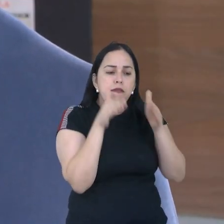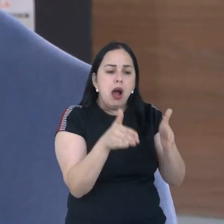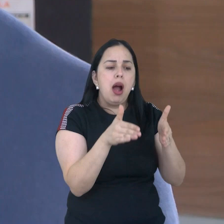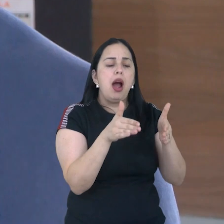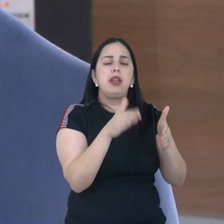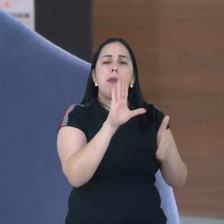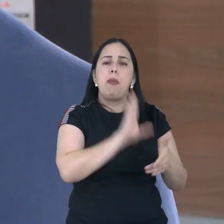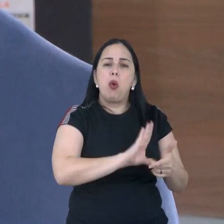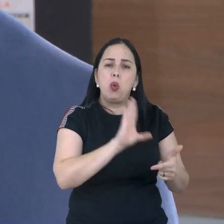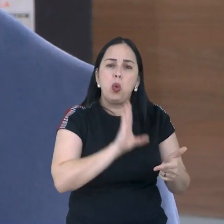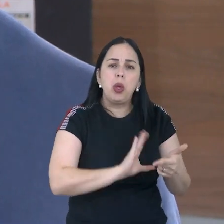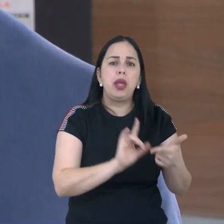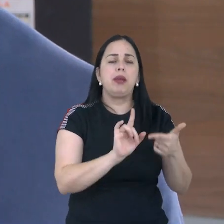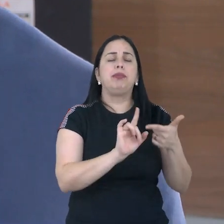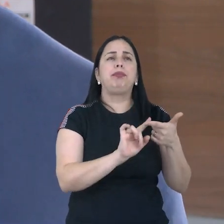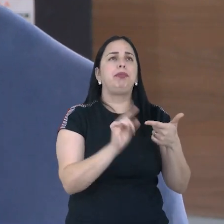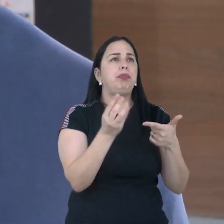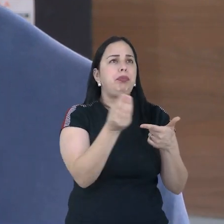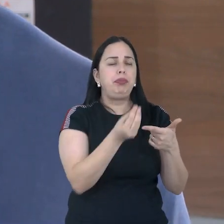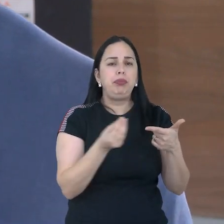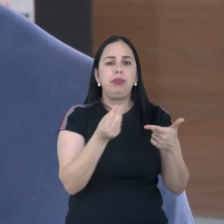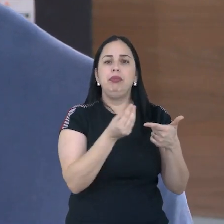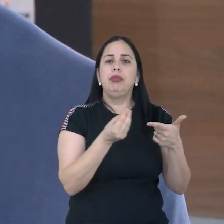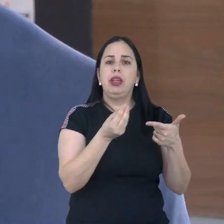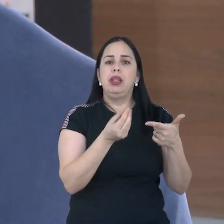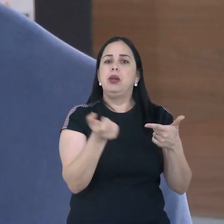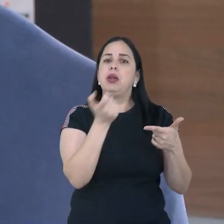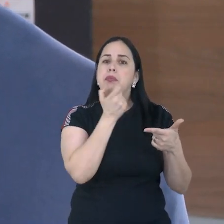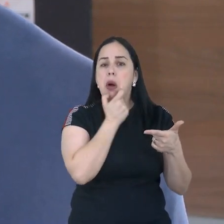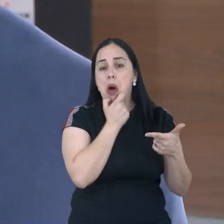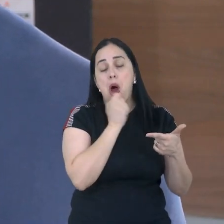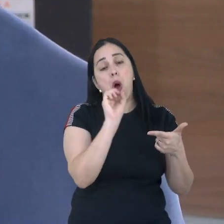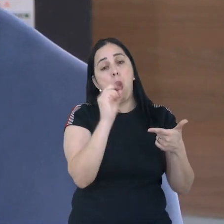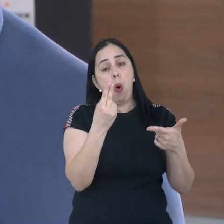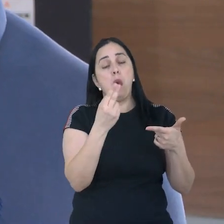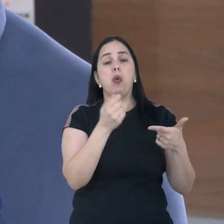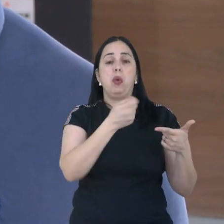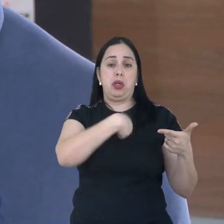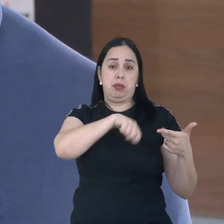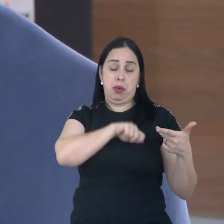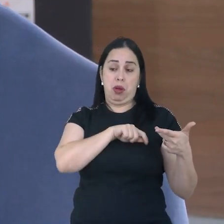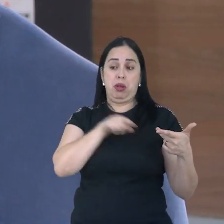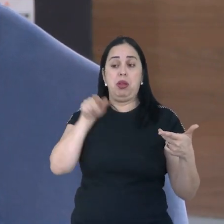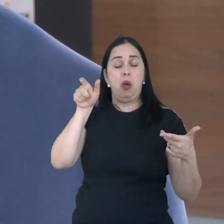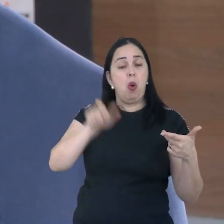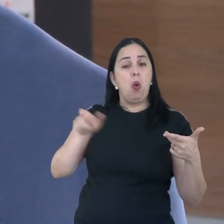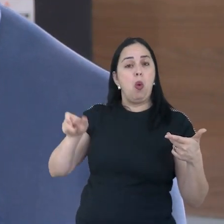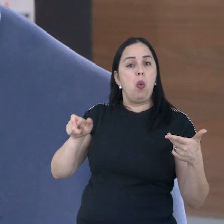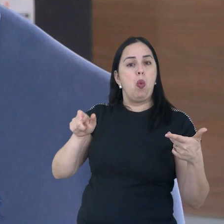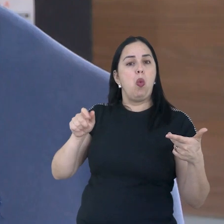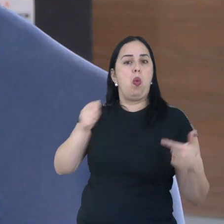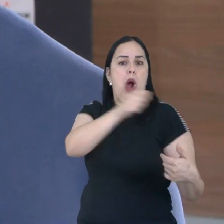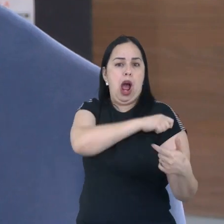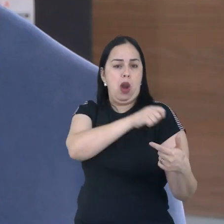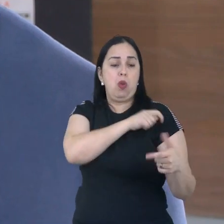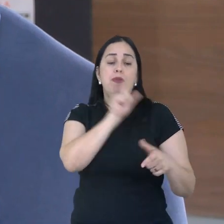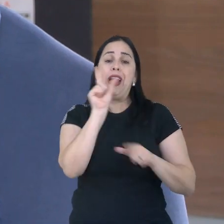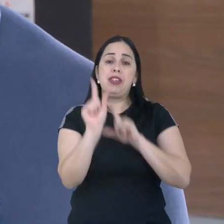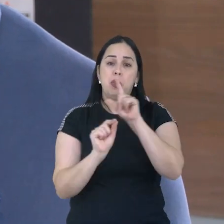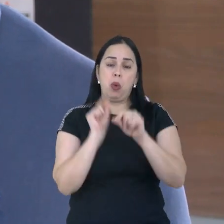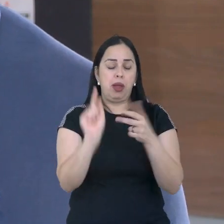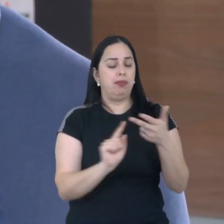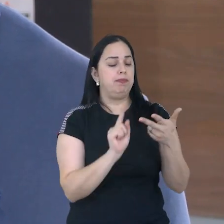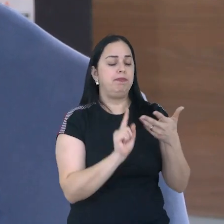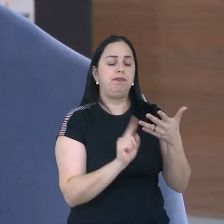então concentraria ali a língua portuguesa, a língua estrangeira, que pode ser o inglês ou o espanhol, o aluno escolhe na época da